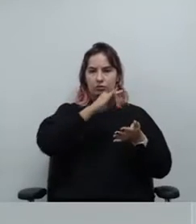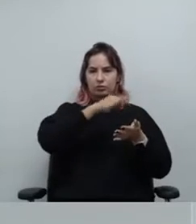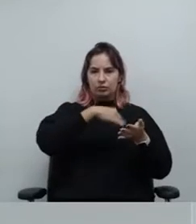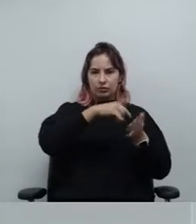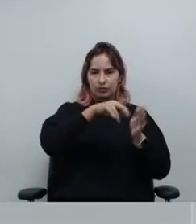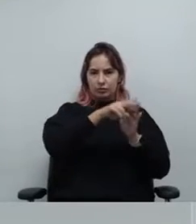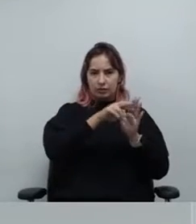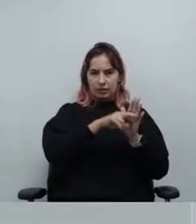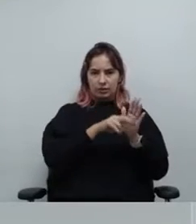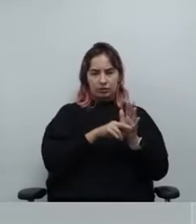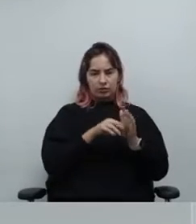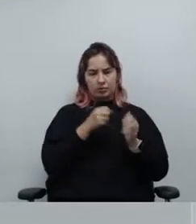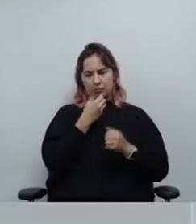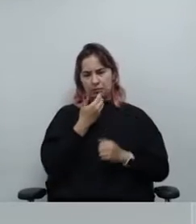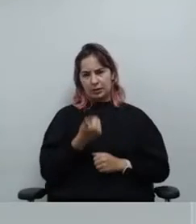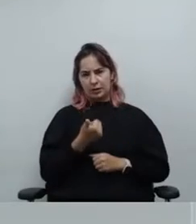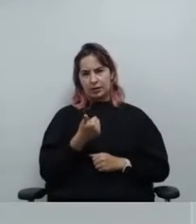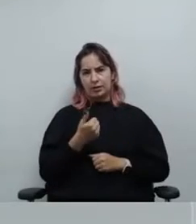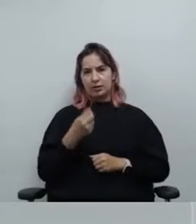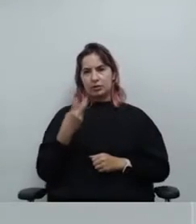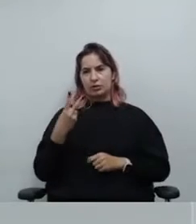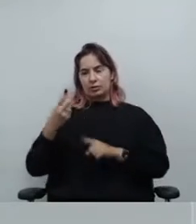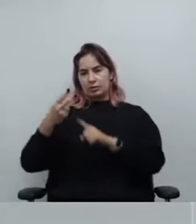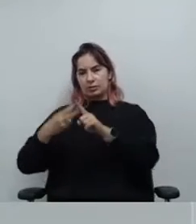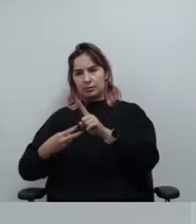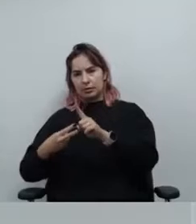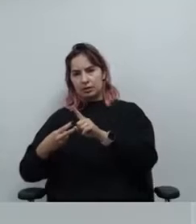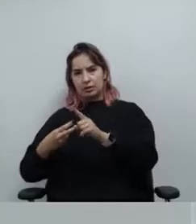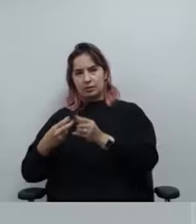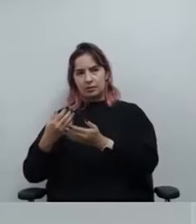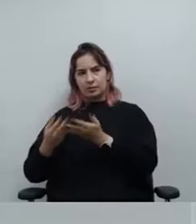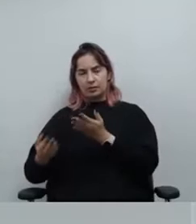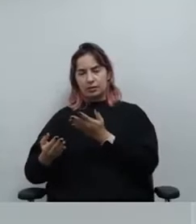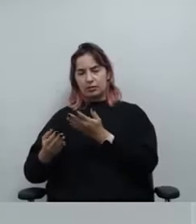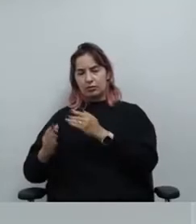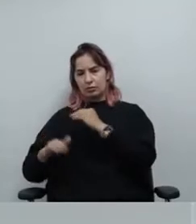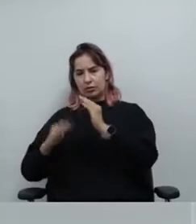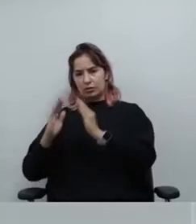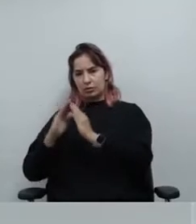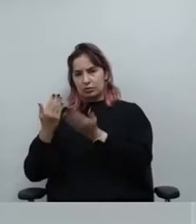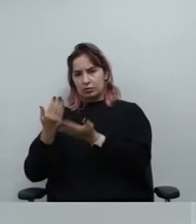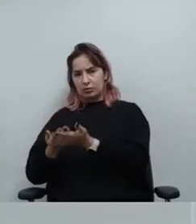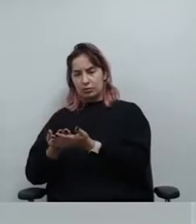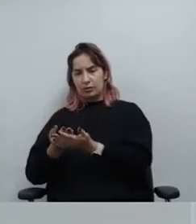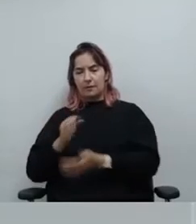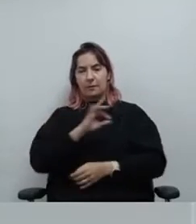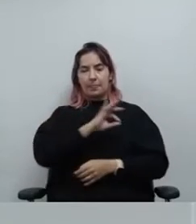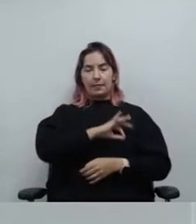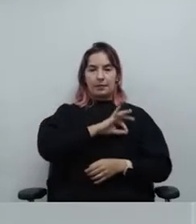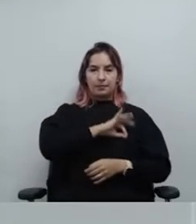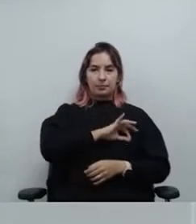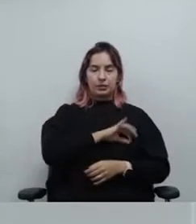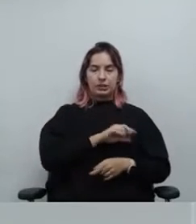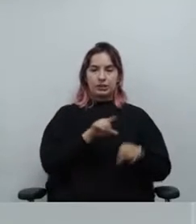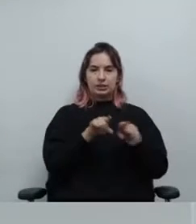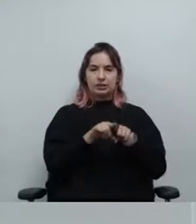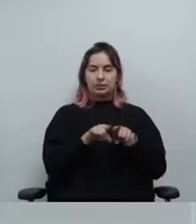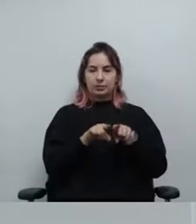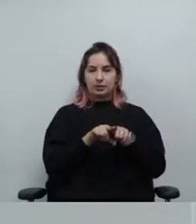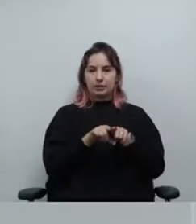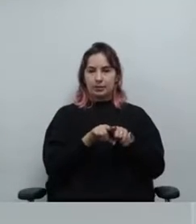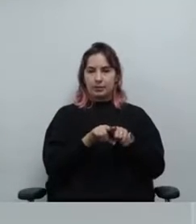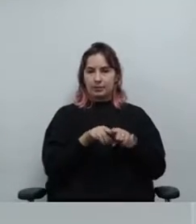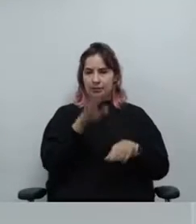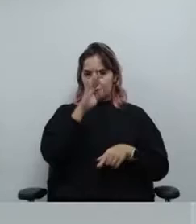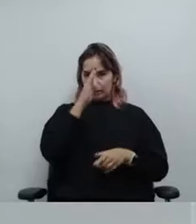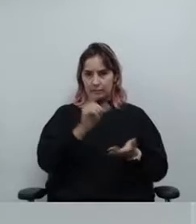bem, sem ver a criança. 2 meses depois, ela perdeu o ano. A Polícia Civil, que foi convocada também,